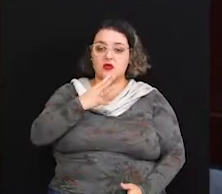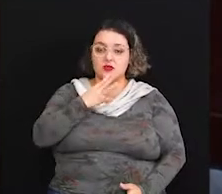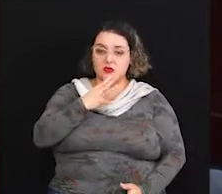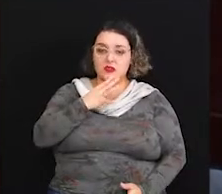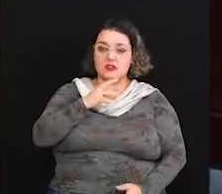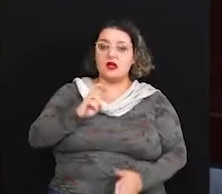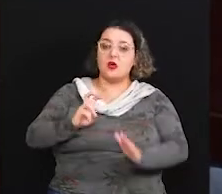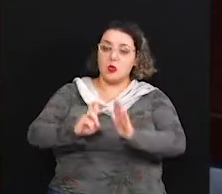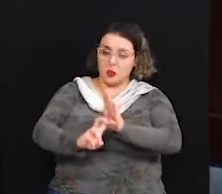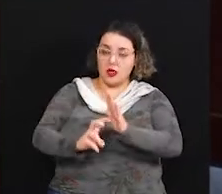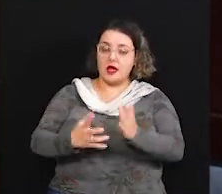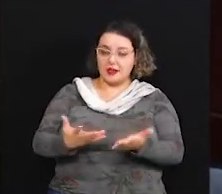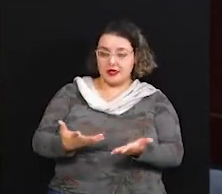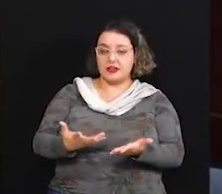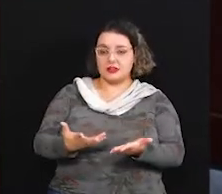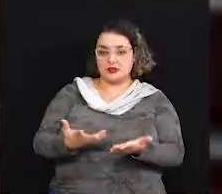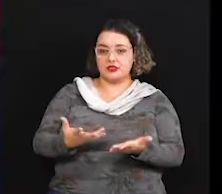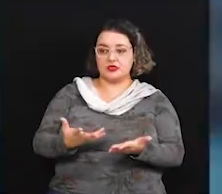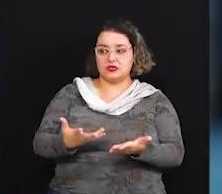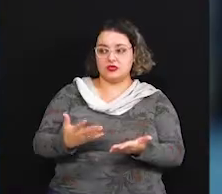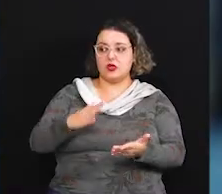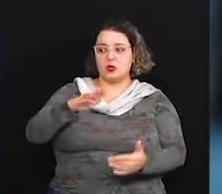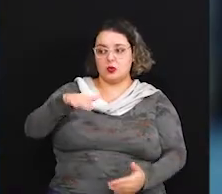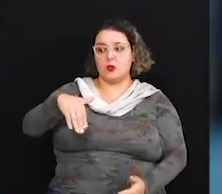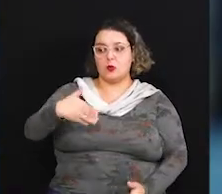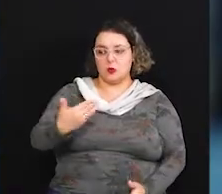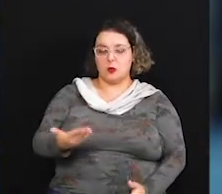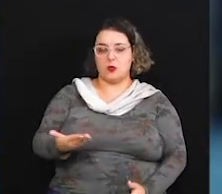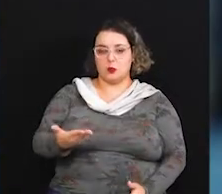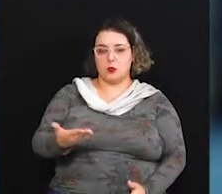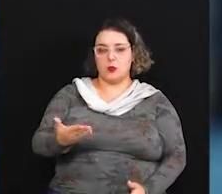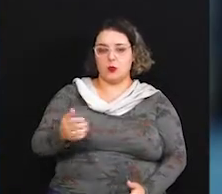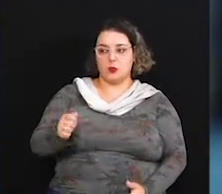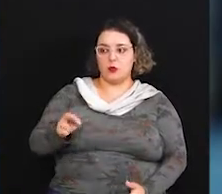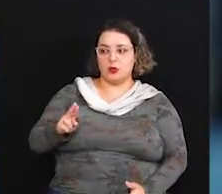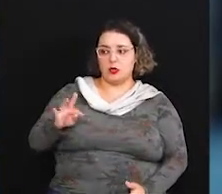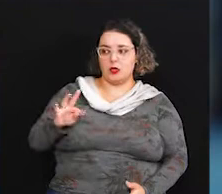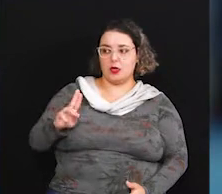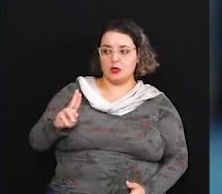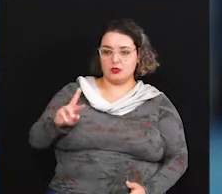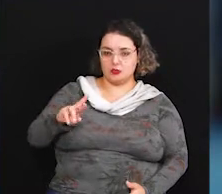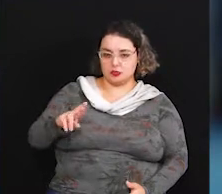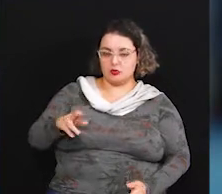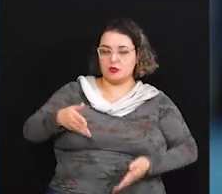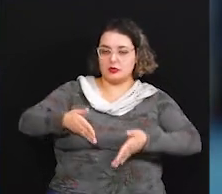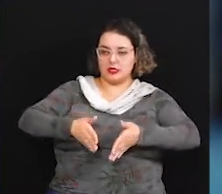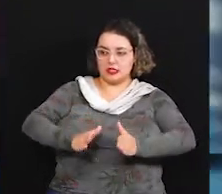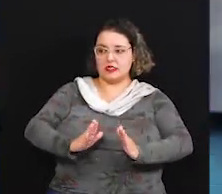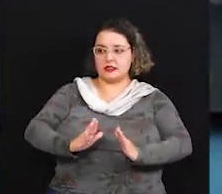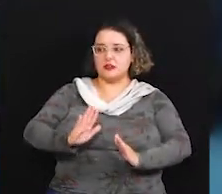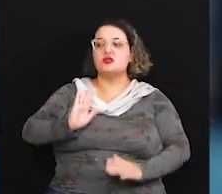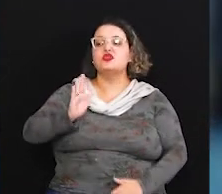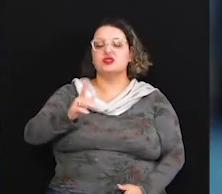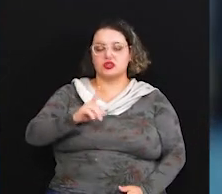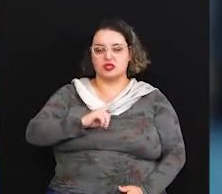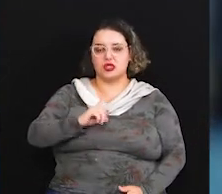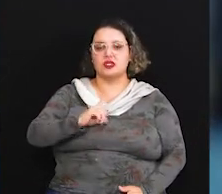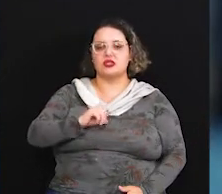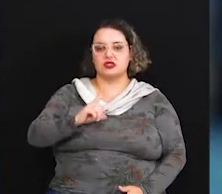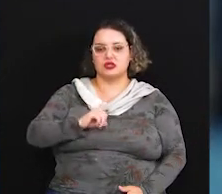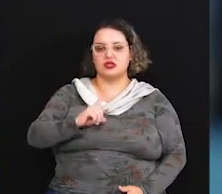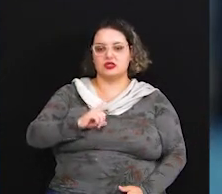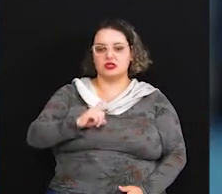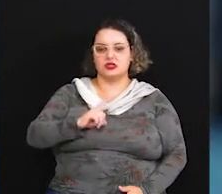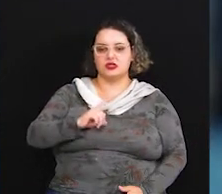que a gente conheceu a creche. E aí, quando o Arthur nasceu, a gente já tinha